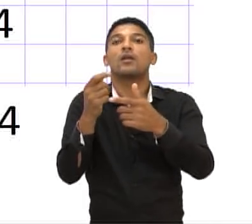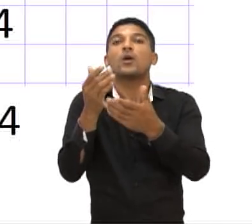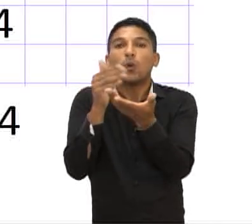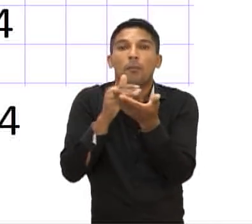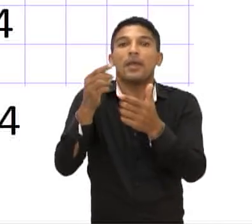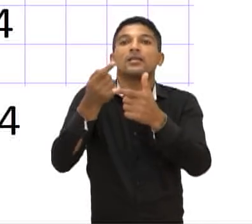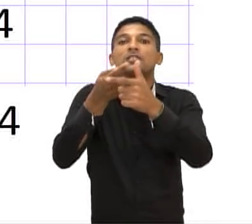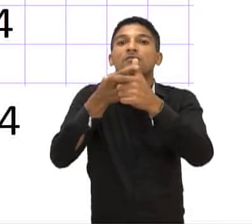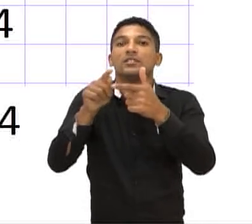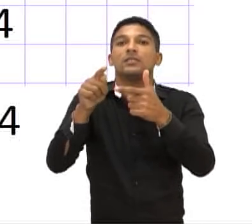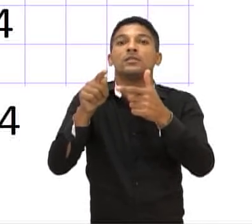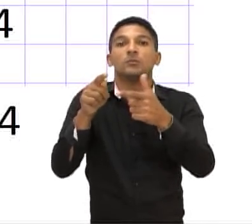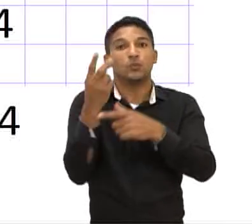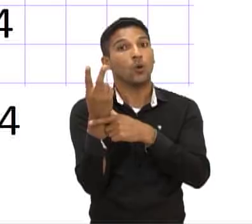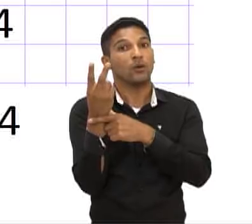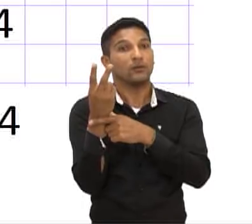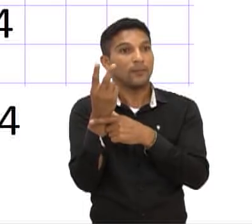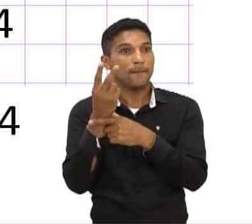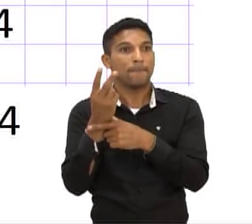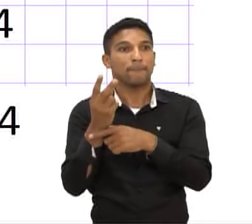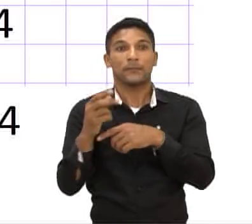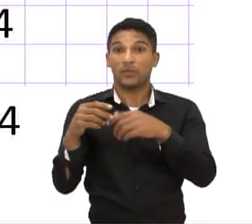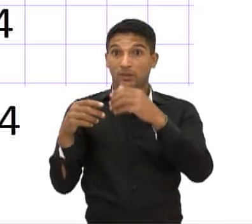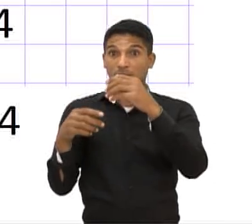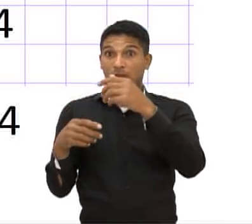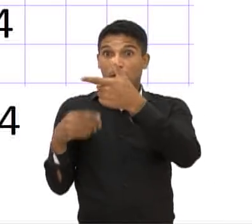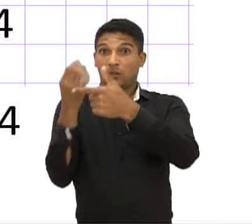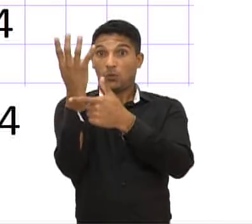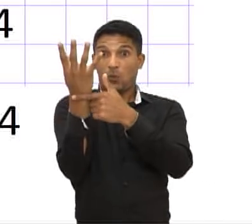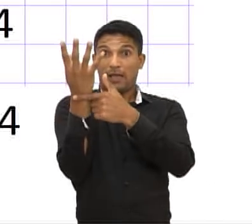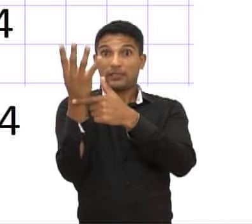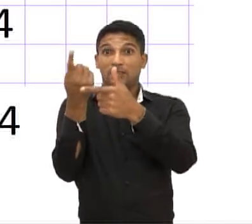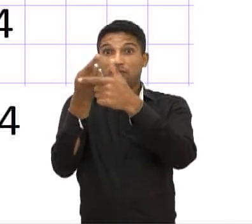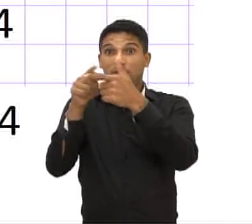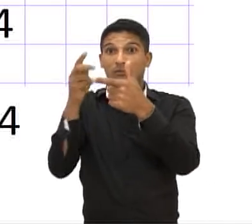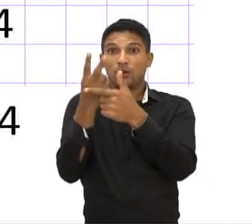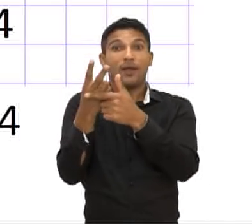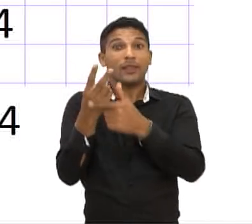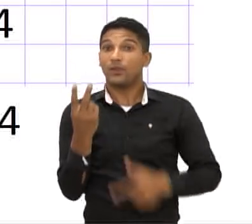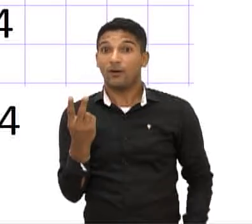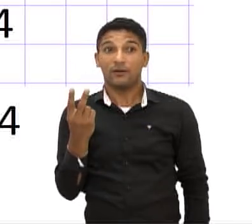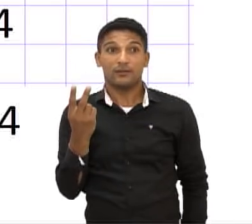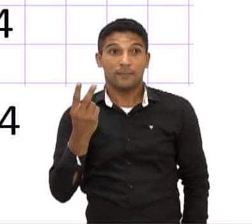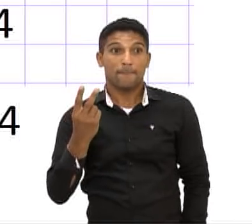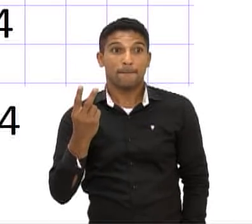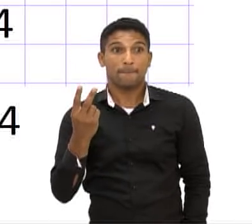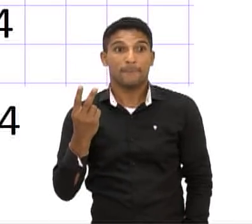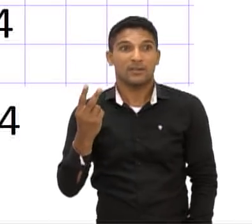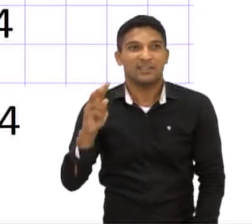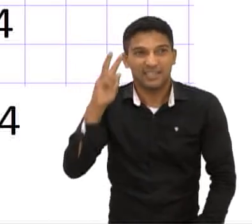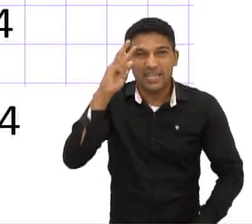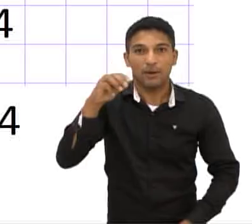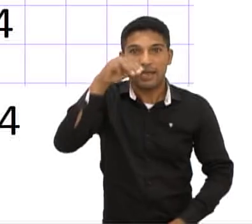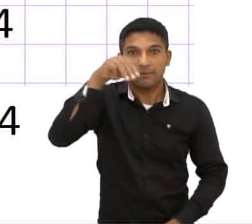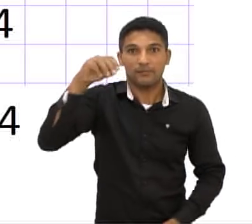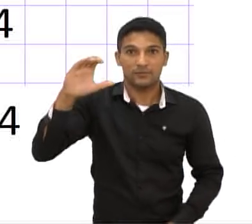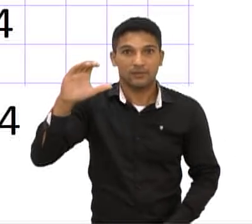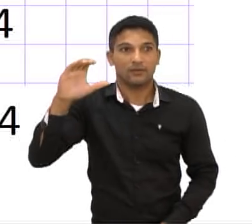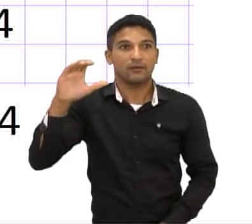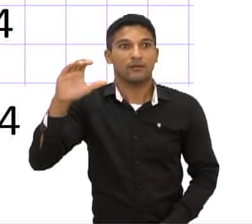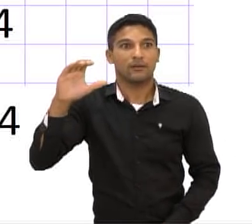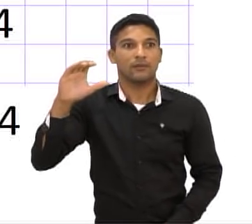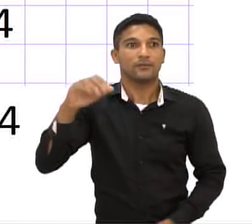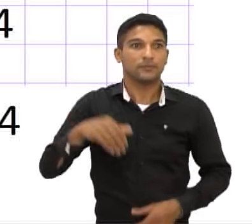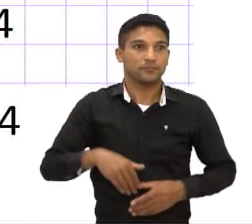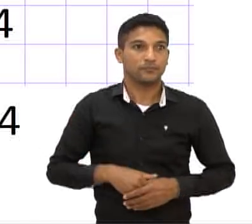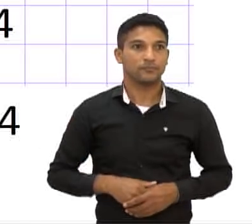4 divididos por 2 é 2, certo? E lá no nosso mínimo múltiplo comum, precisamos chegar no 1 para terminar as nossas divisões,